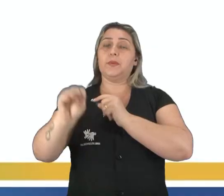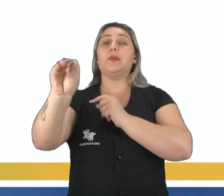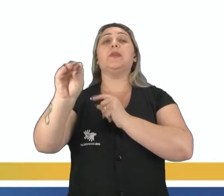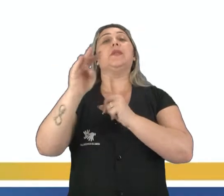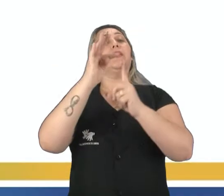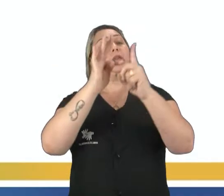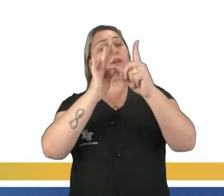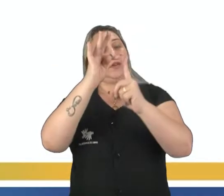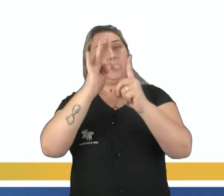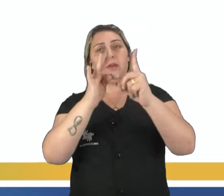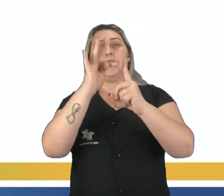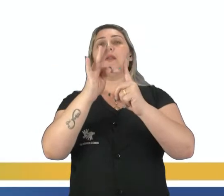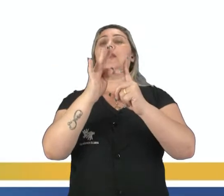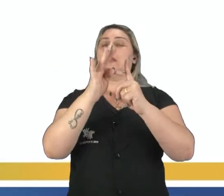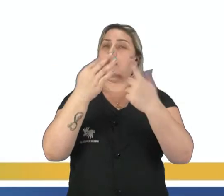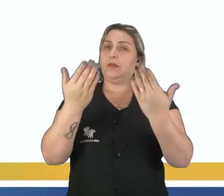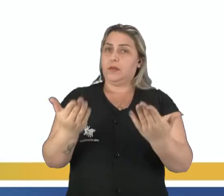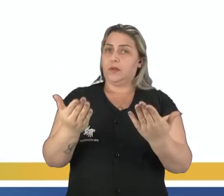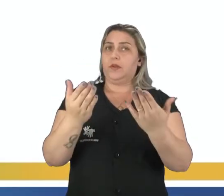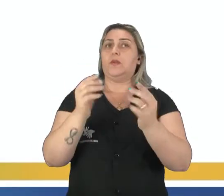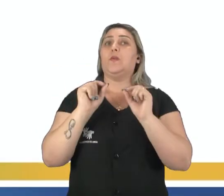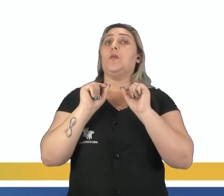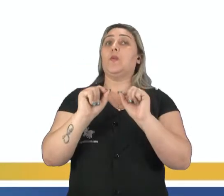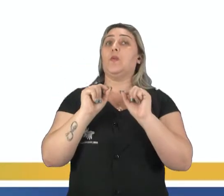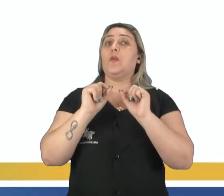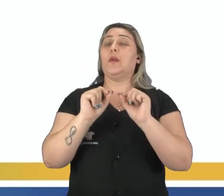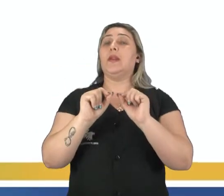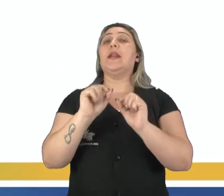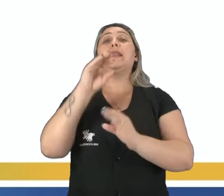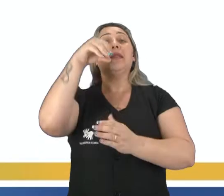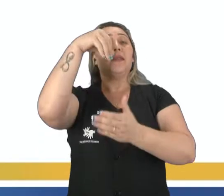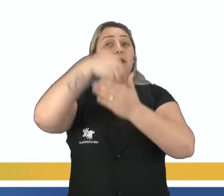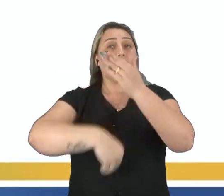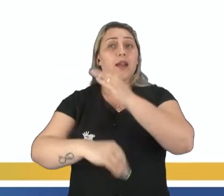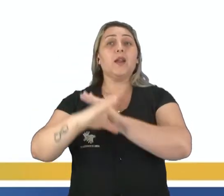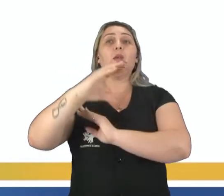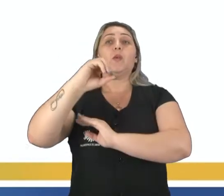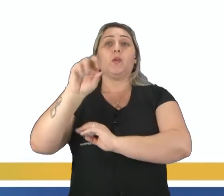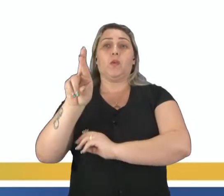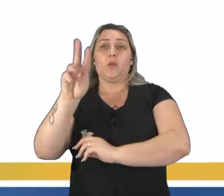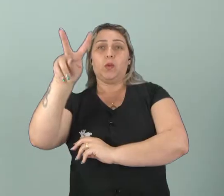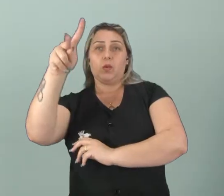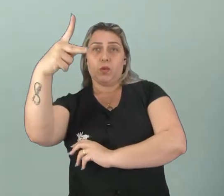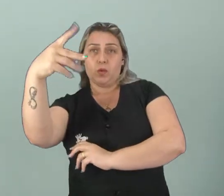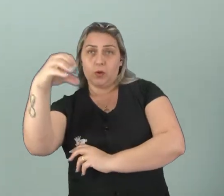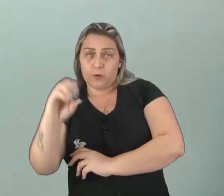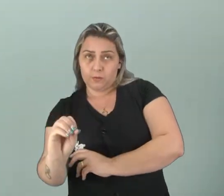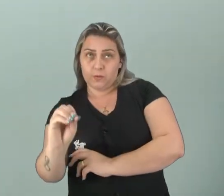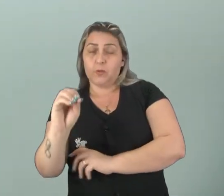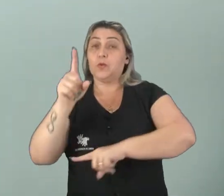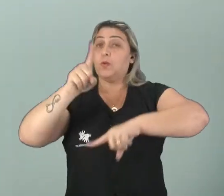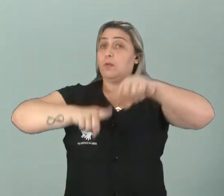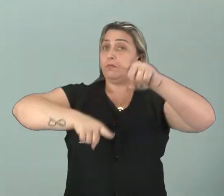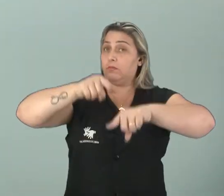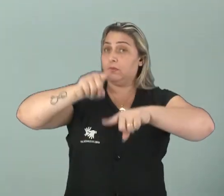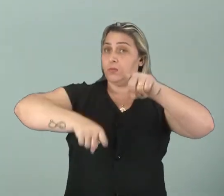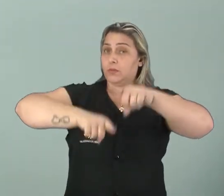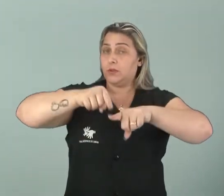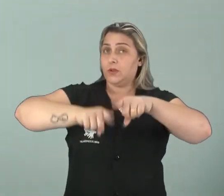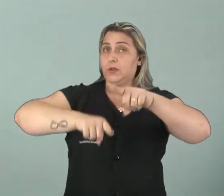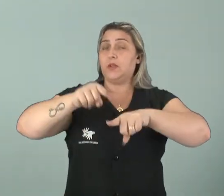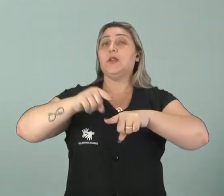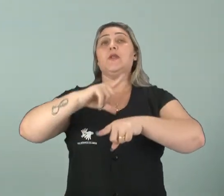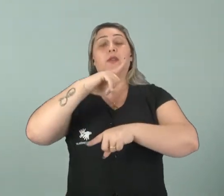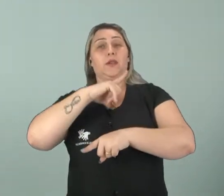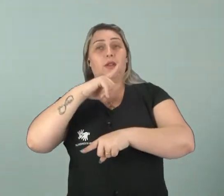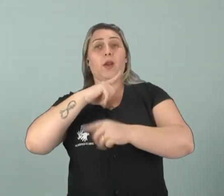A temperatura, nesse caso, ela é justamente o que está no corpo. Então, ela é uma coisa que fica no corpo e a partir dela que